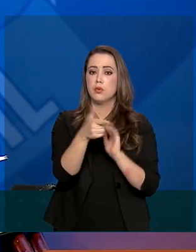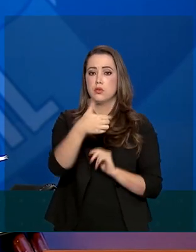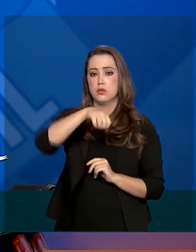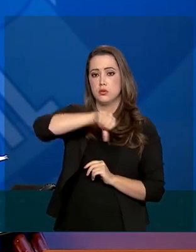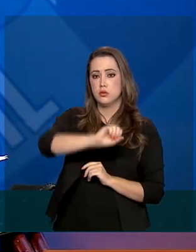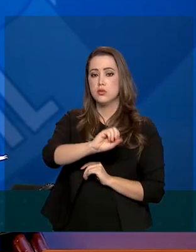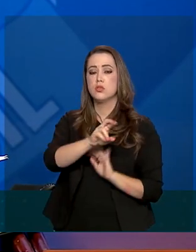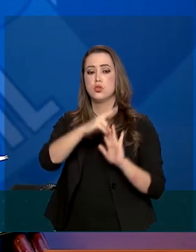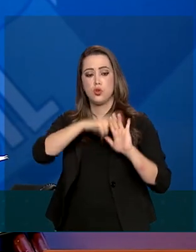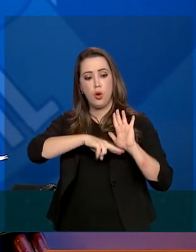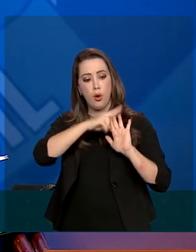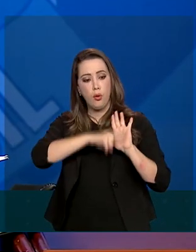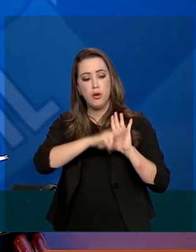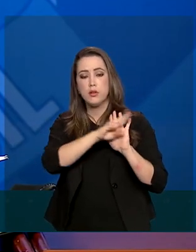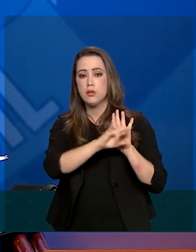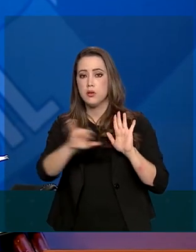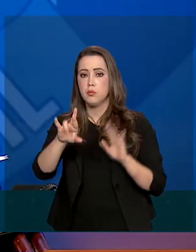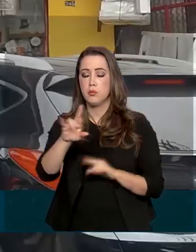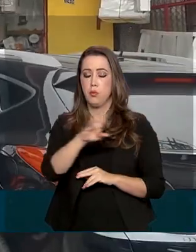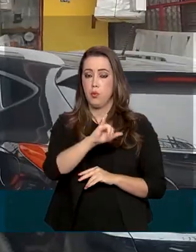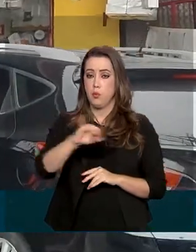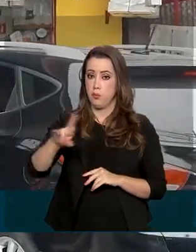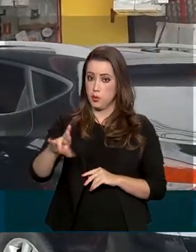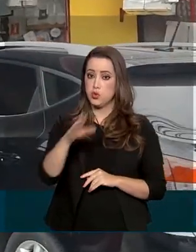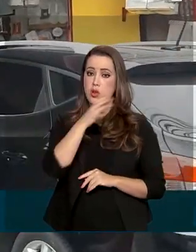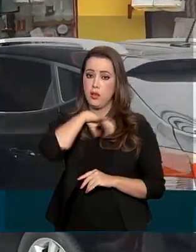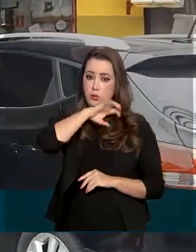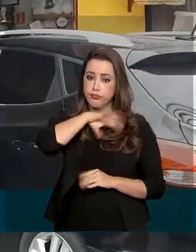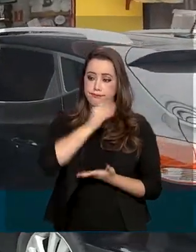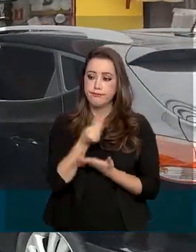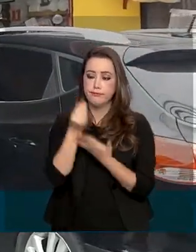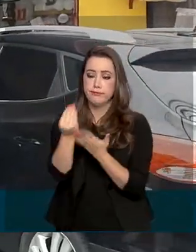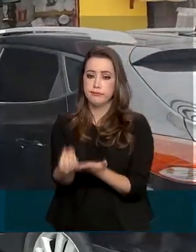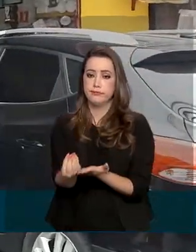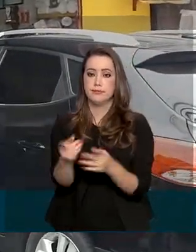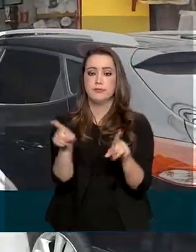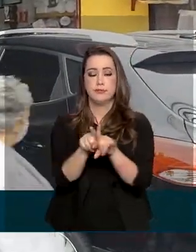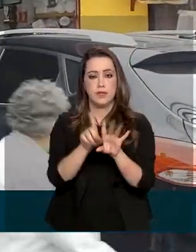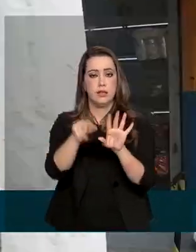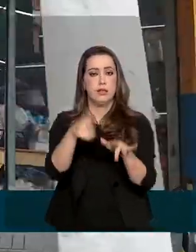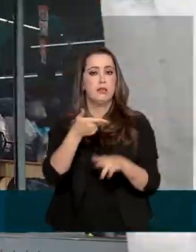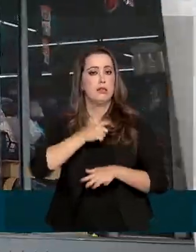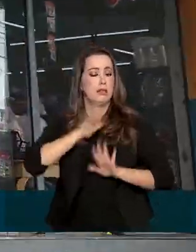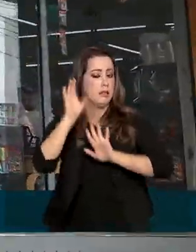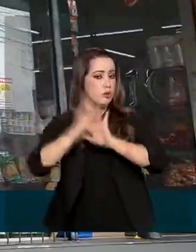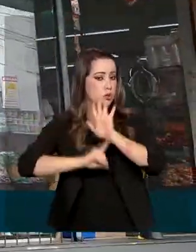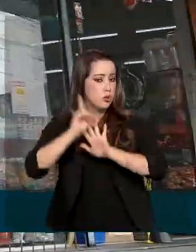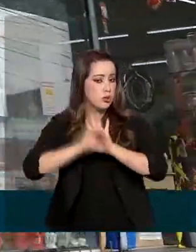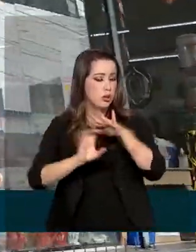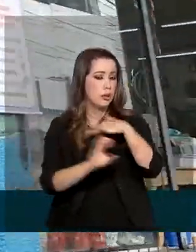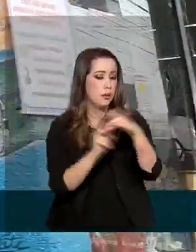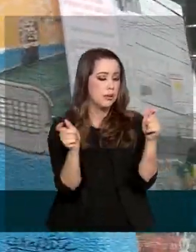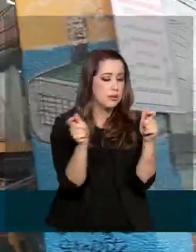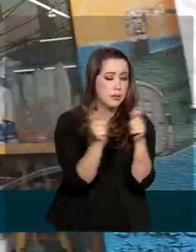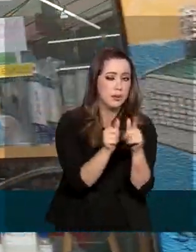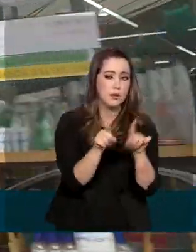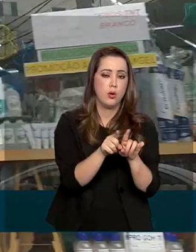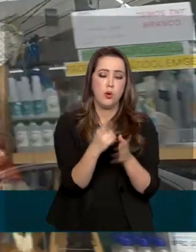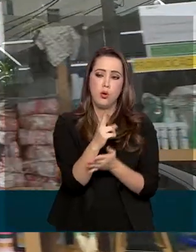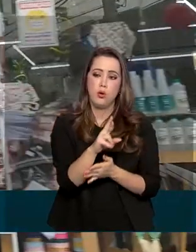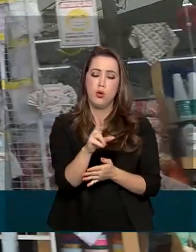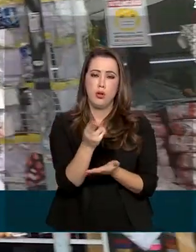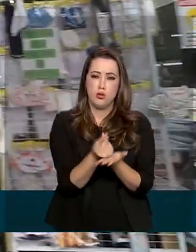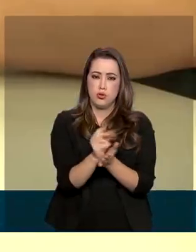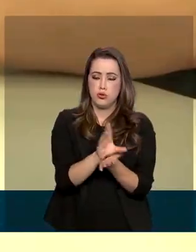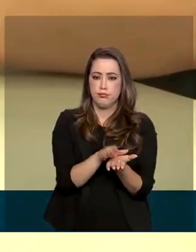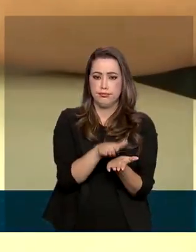entregar regularmente suas declarações. Tem direito à linha de crédito microempresas que têm receita bruta anual igual